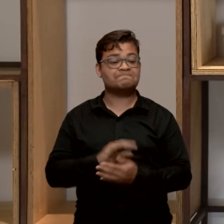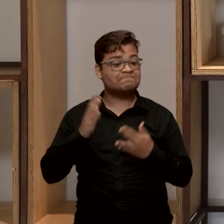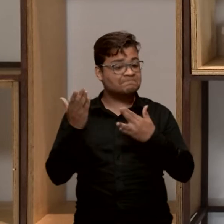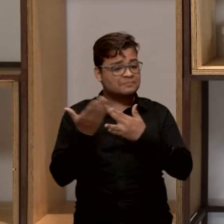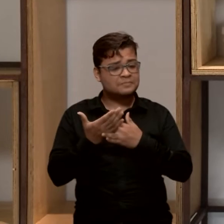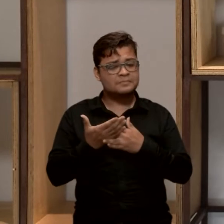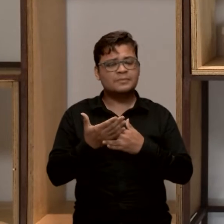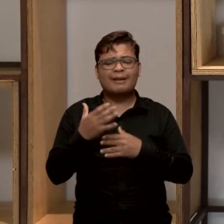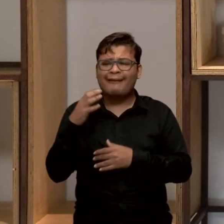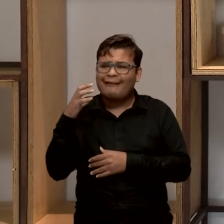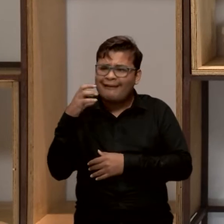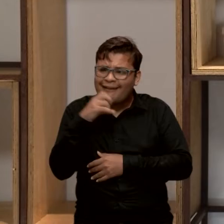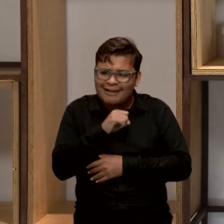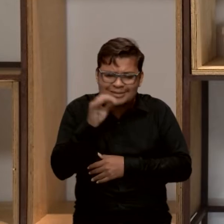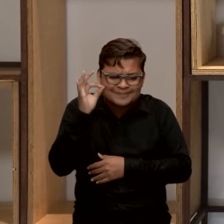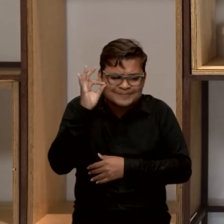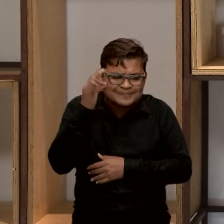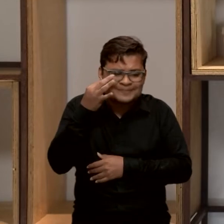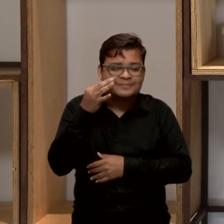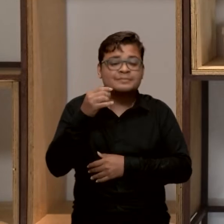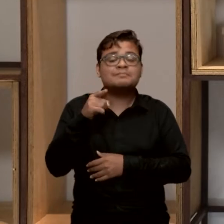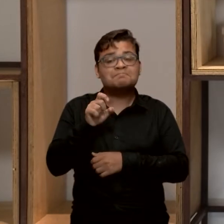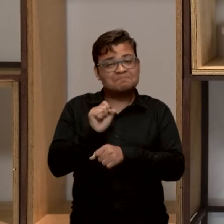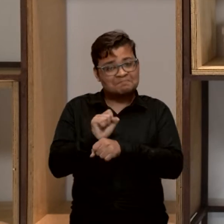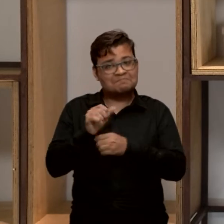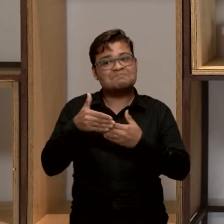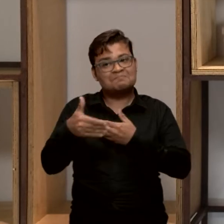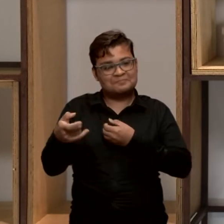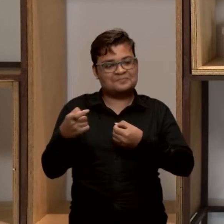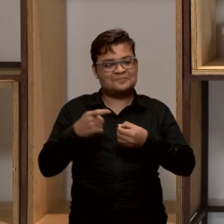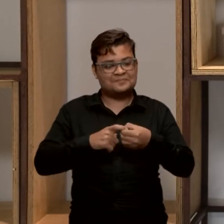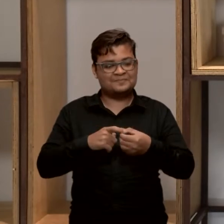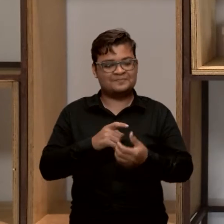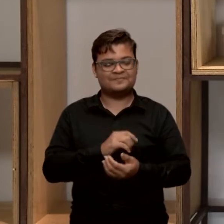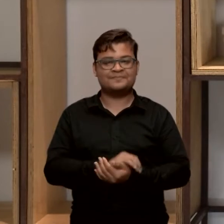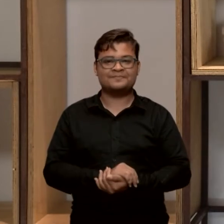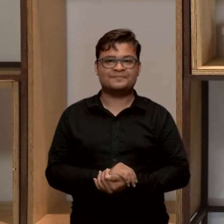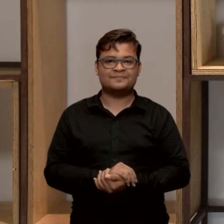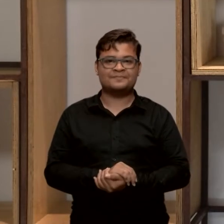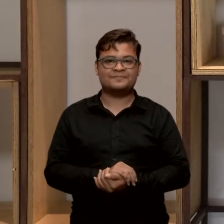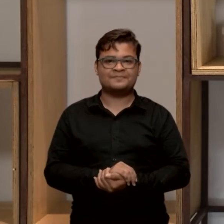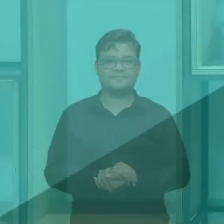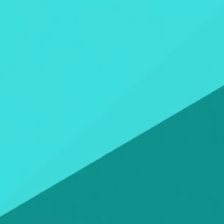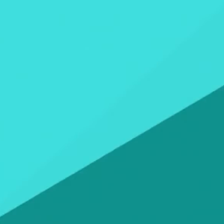Intervalo daqueles bem rapidinhos, tá? Então não saia daí não, que a gente já volta.